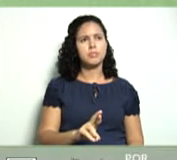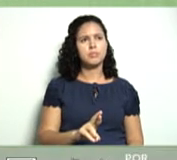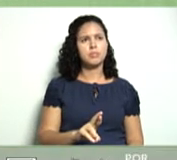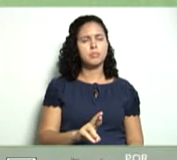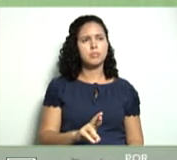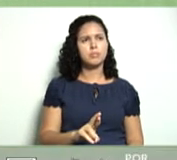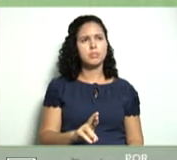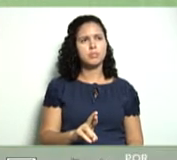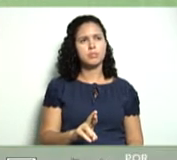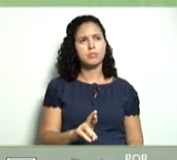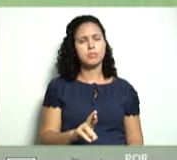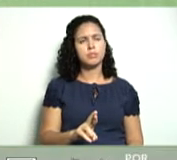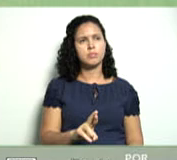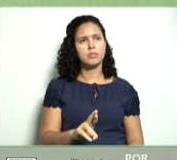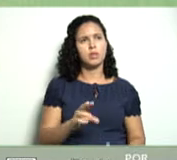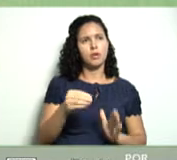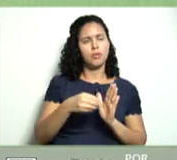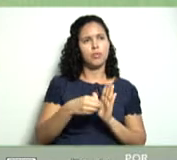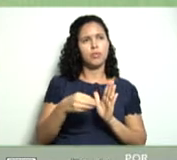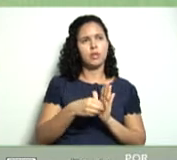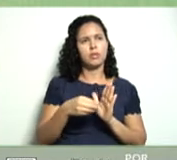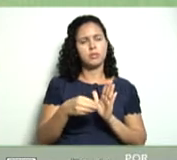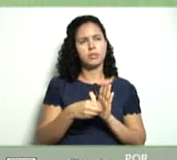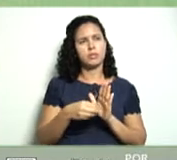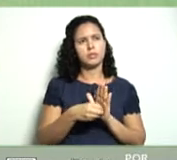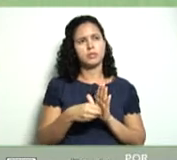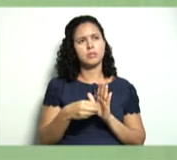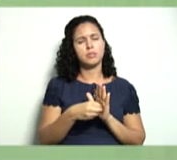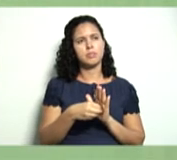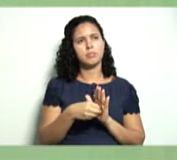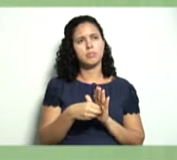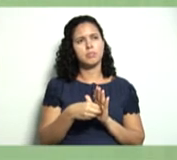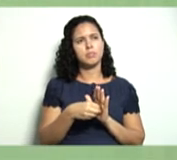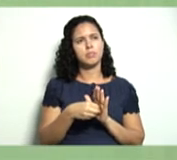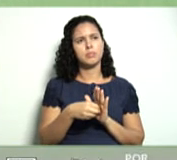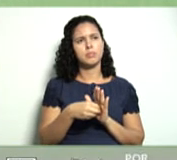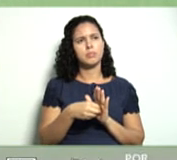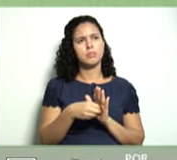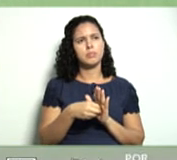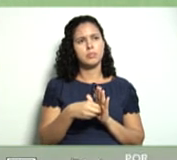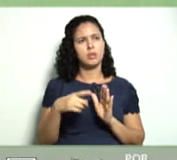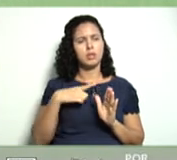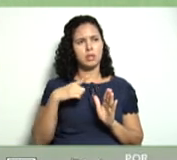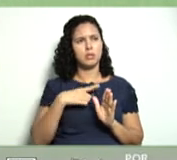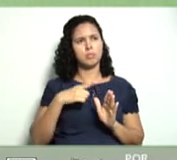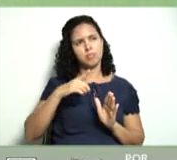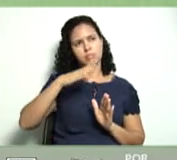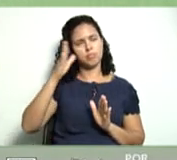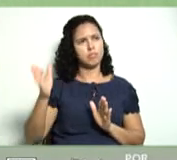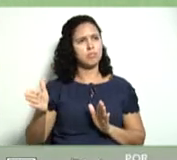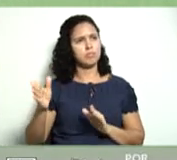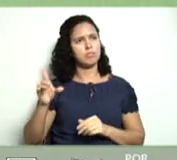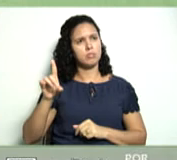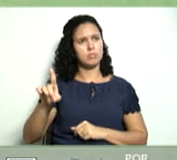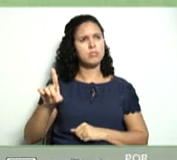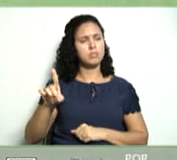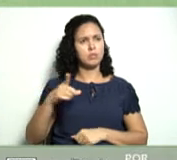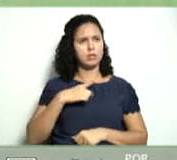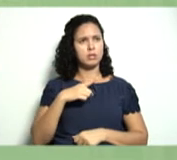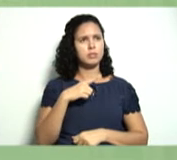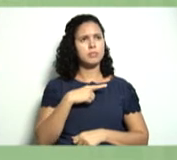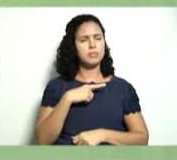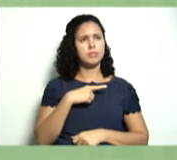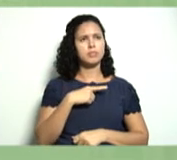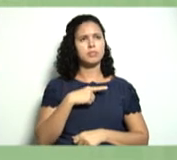gente que a gente colocou aqui pra vocês têm direito colao tem tem